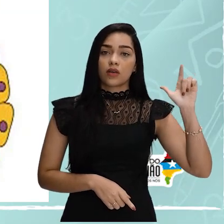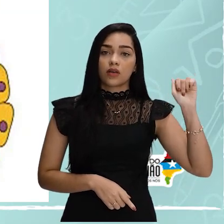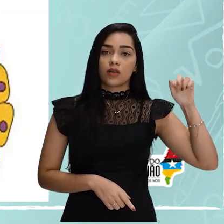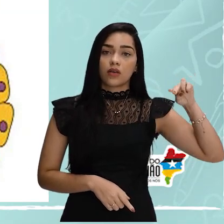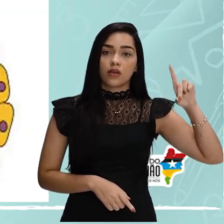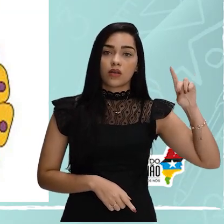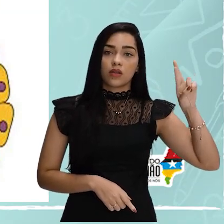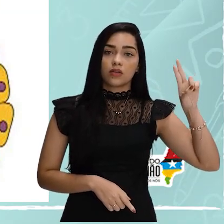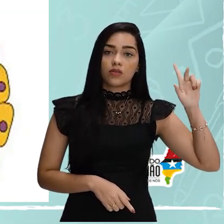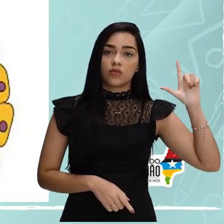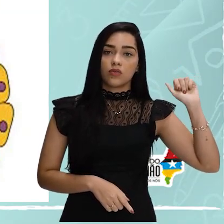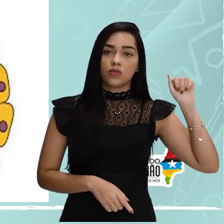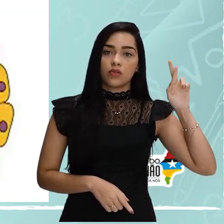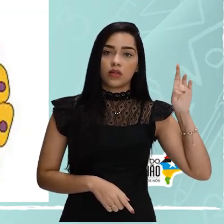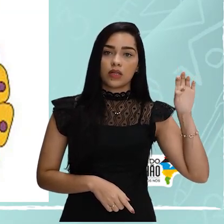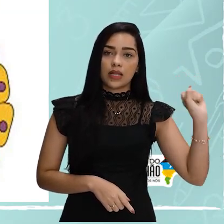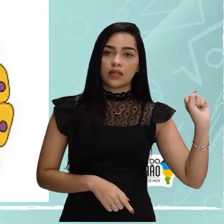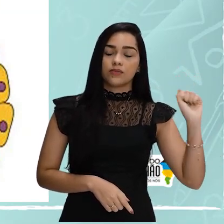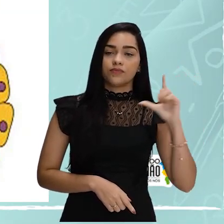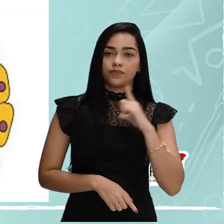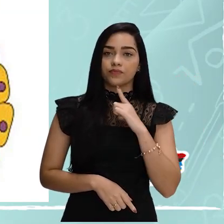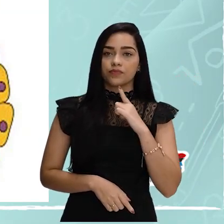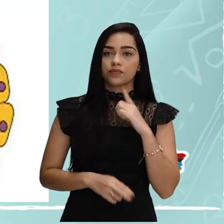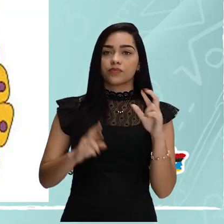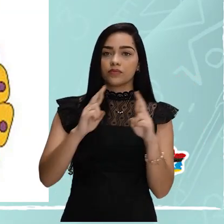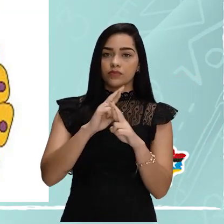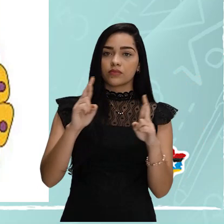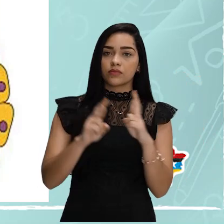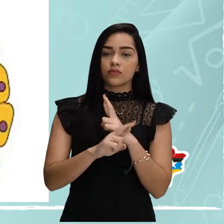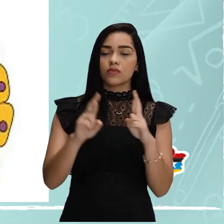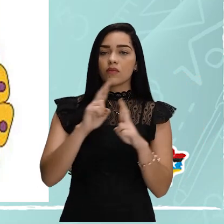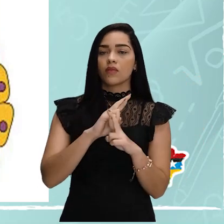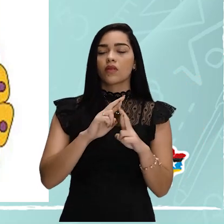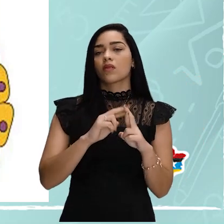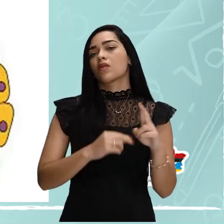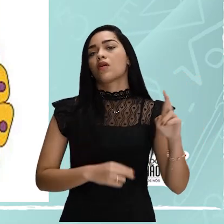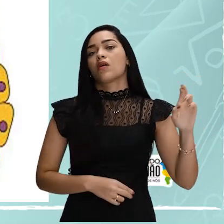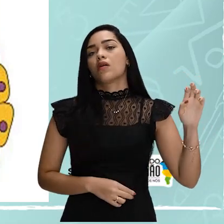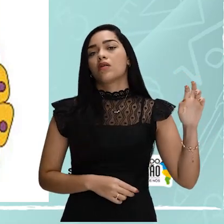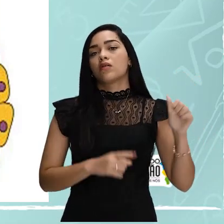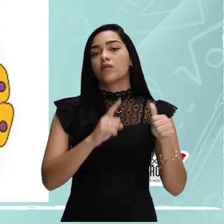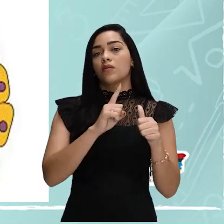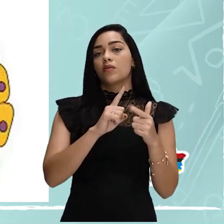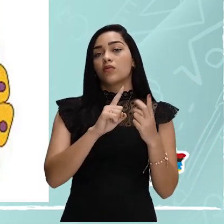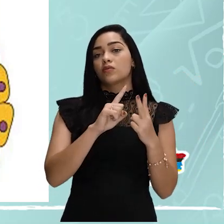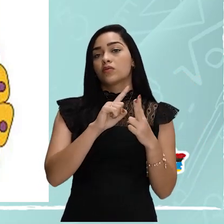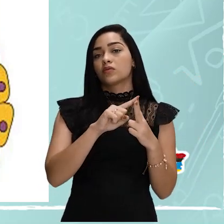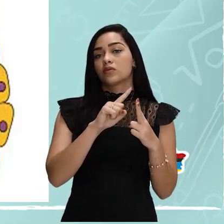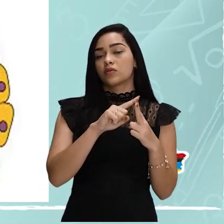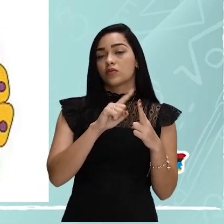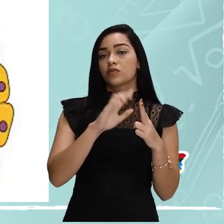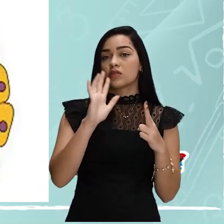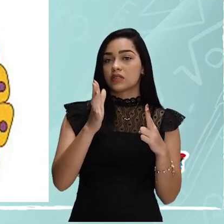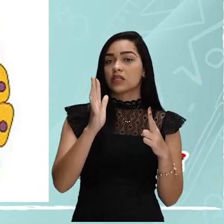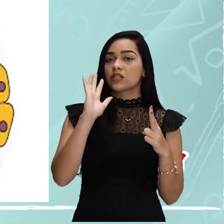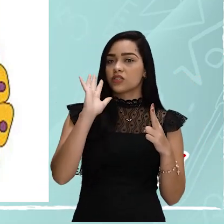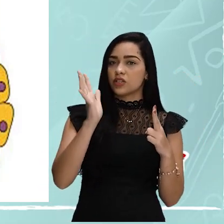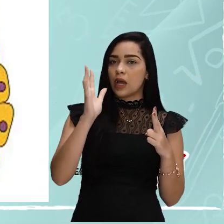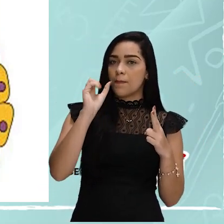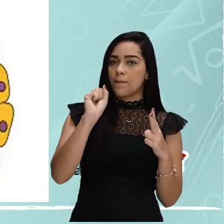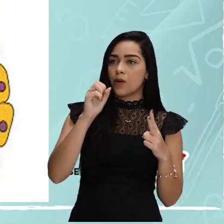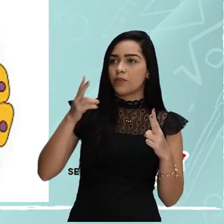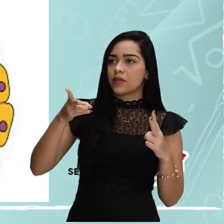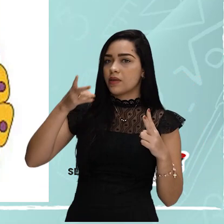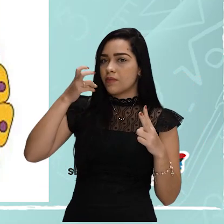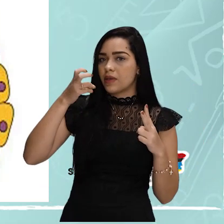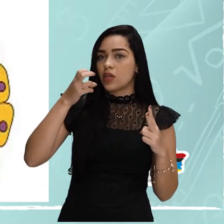as glândulas, né? Então, vou falar aqui de epitélio de revestimento. Os epitélios de revestimento, como vocês já podem